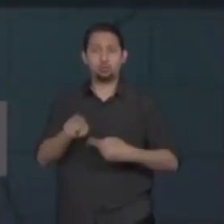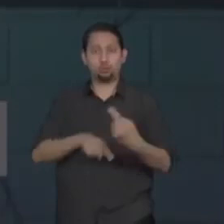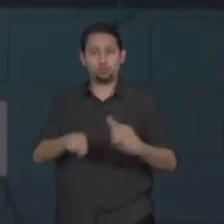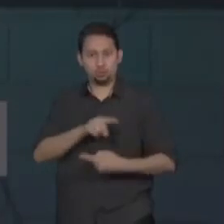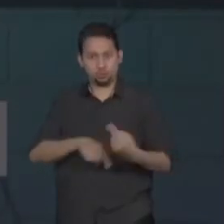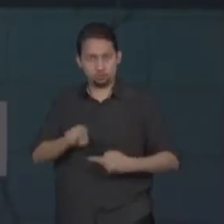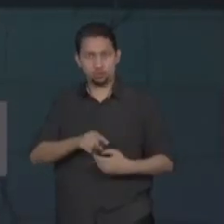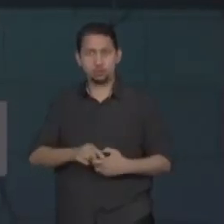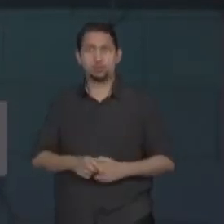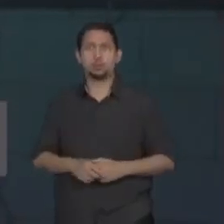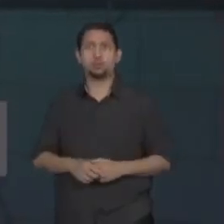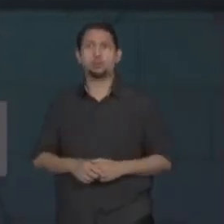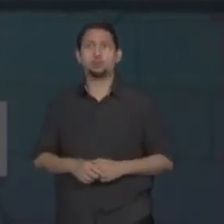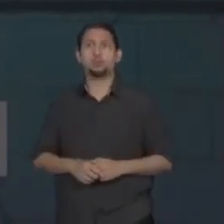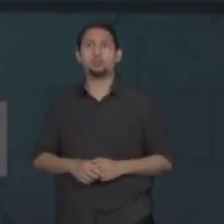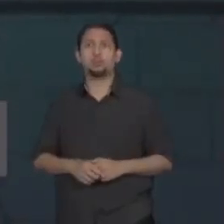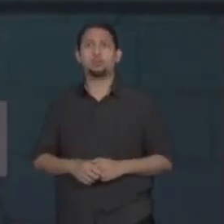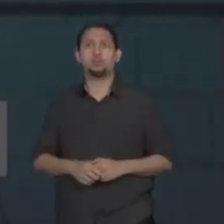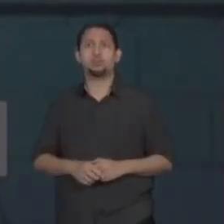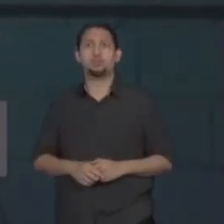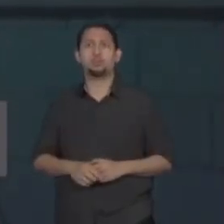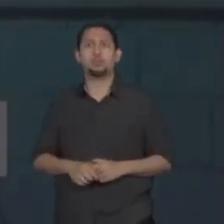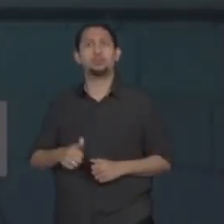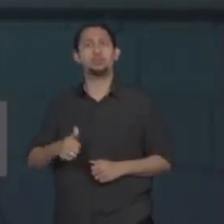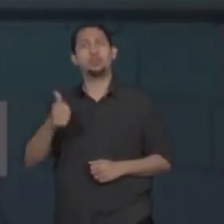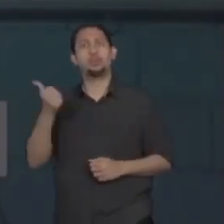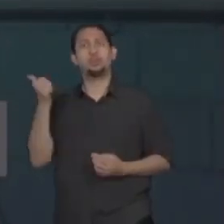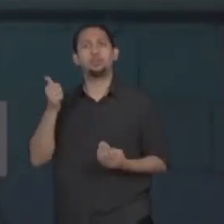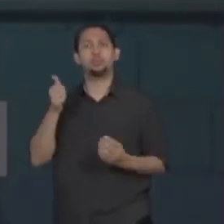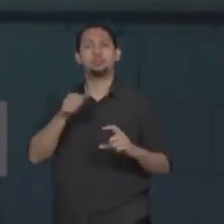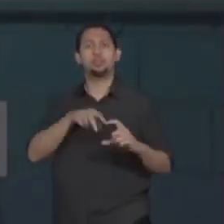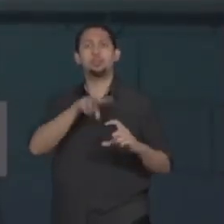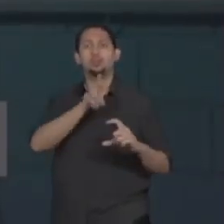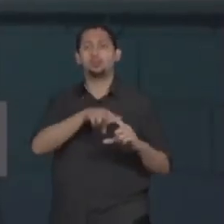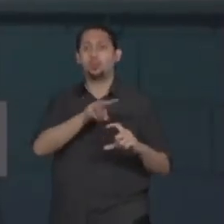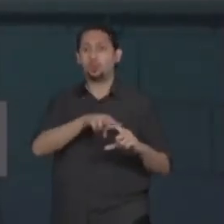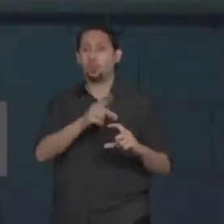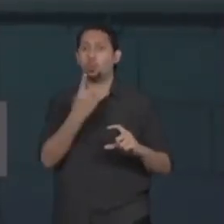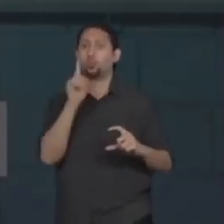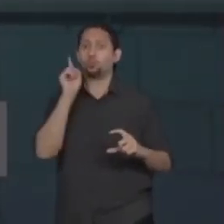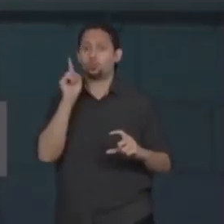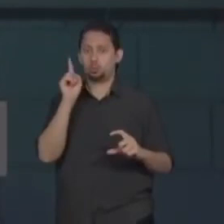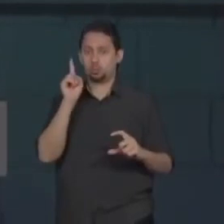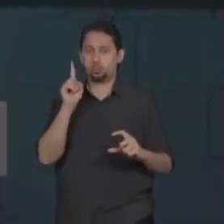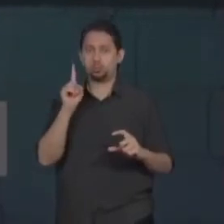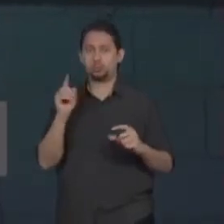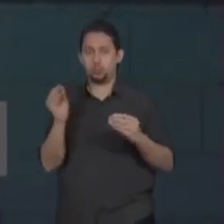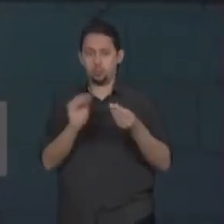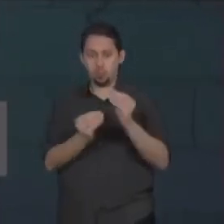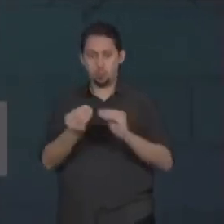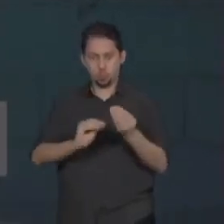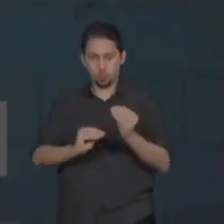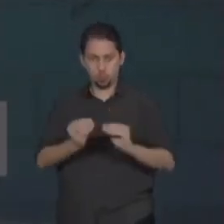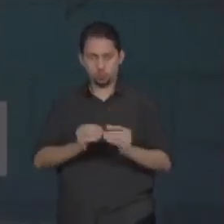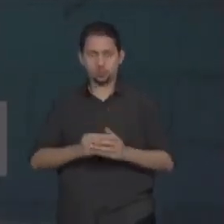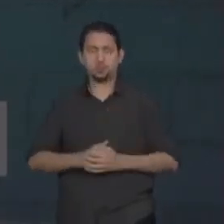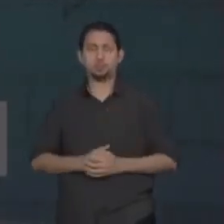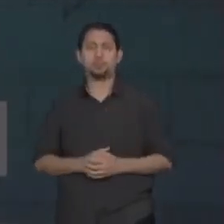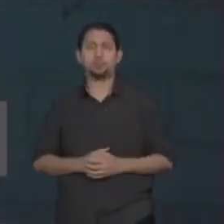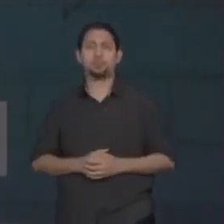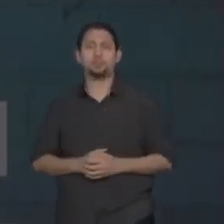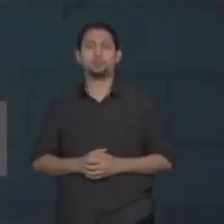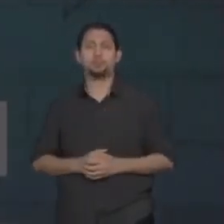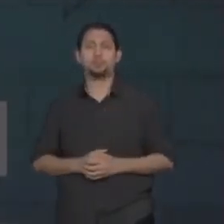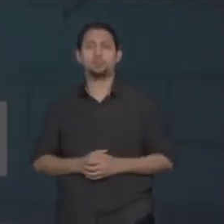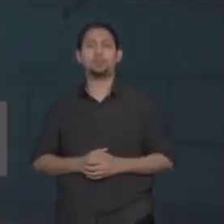vai ser o 5º e último passo na montagem do robô.